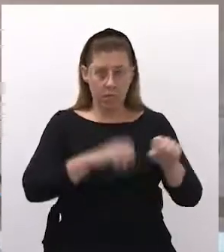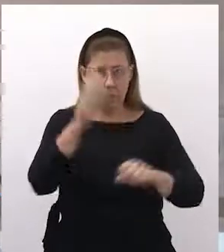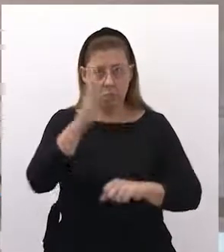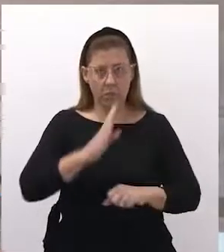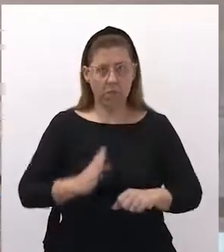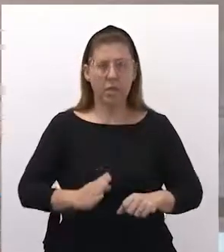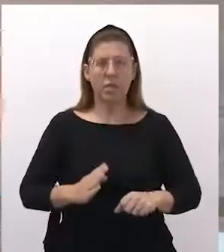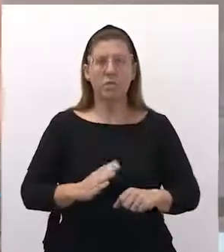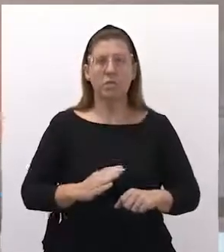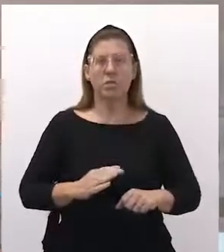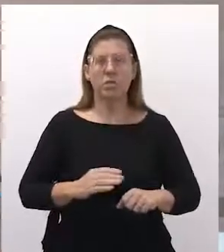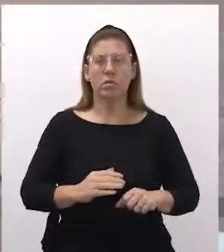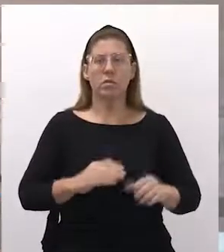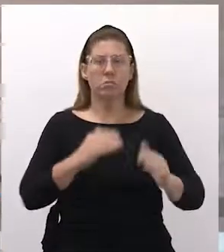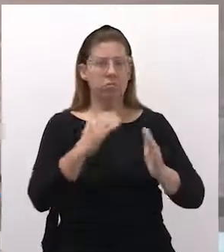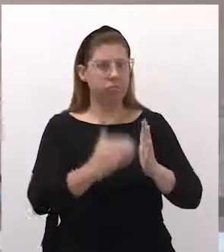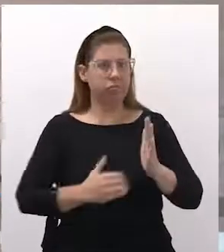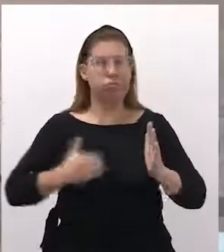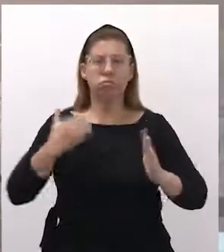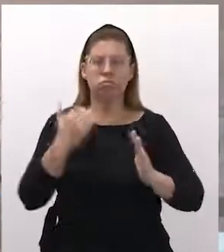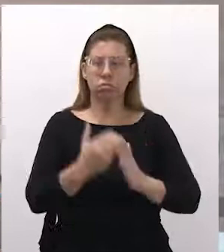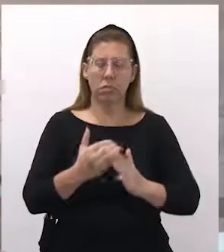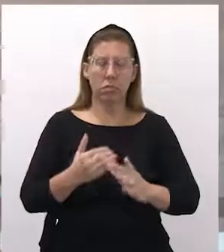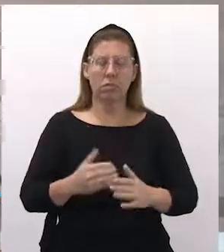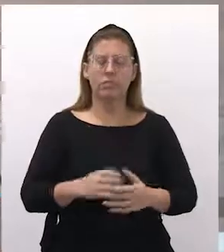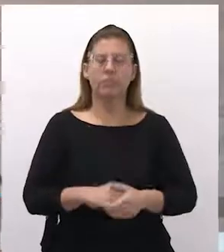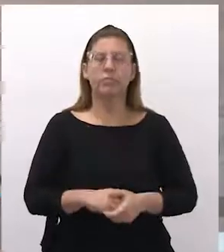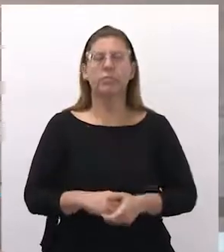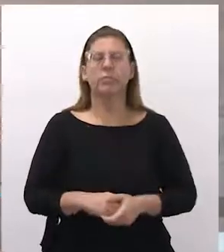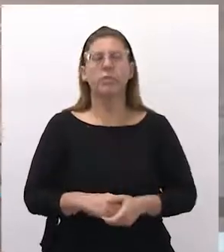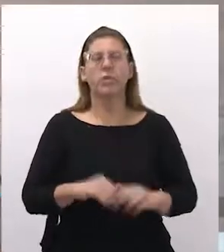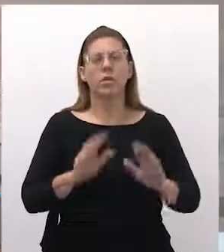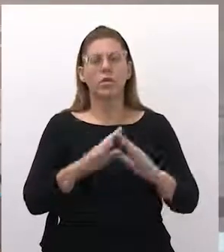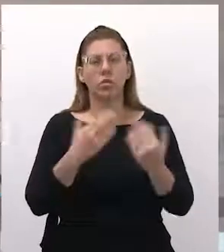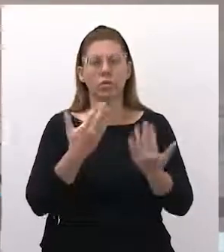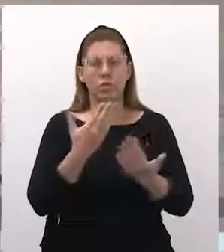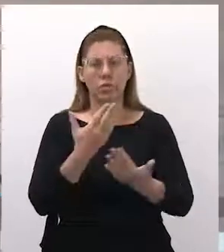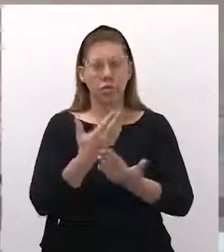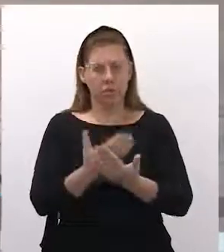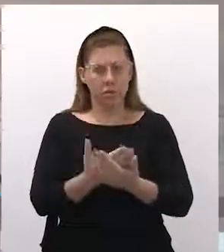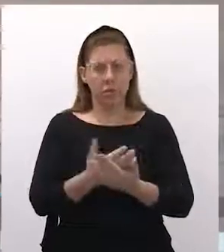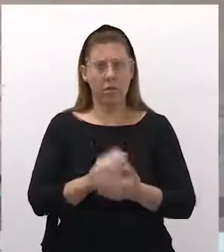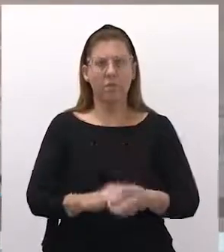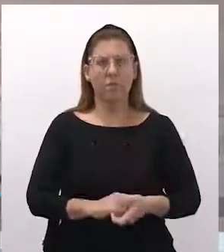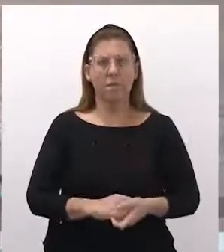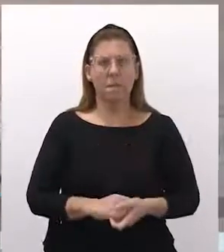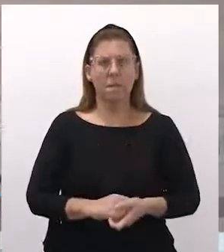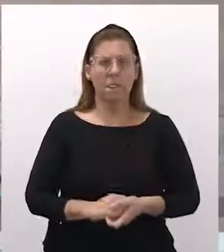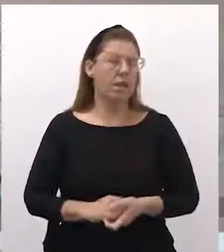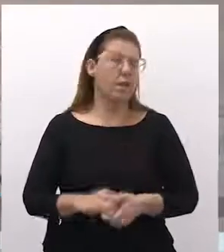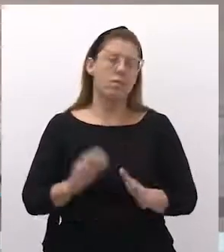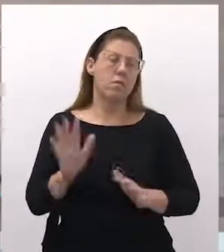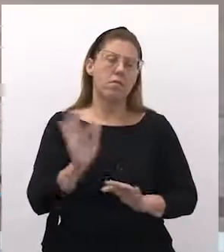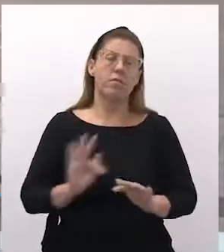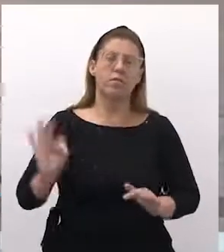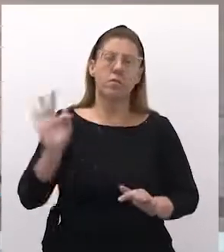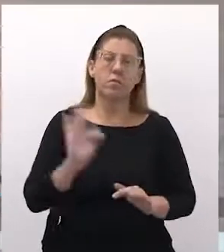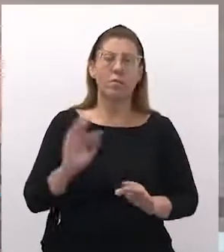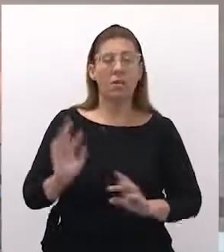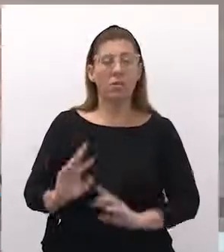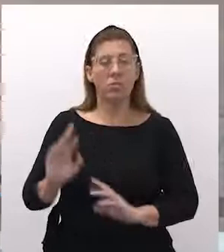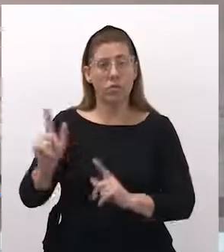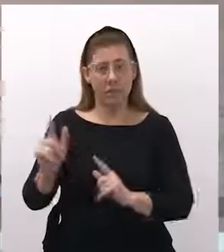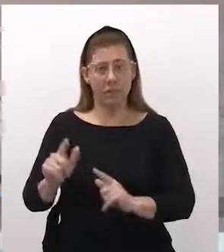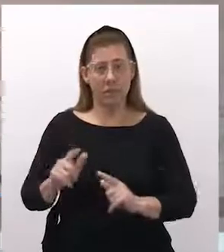mais se avança em termos de escolaridade, e entre ter ou não nível superior, assim, a diferença